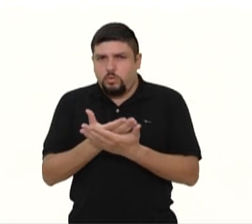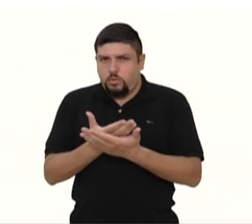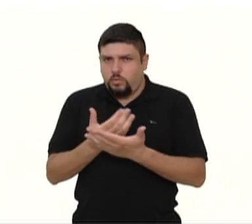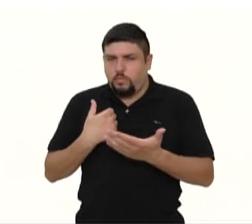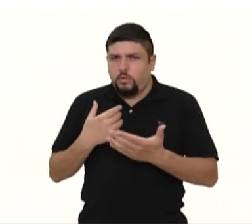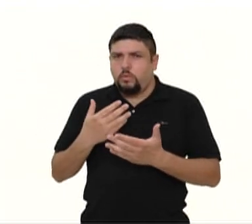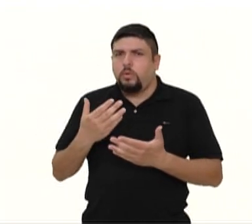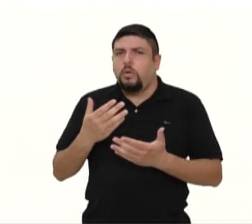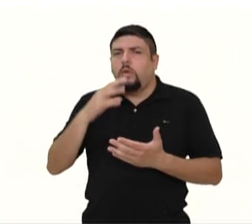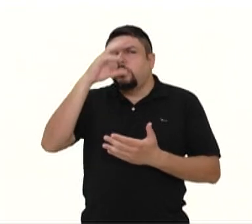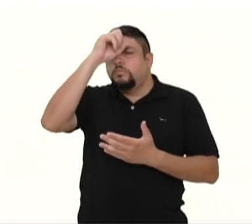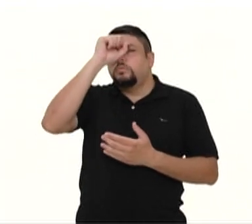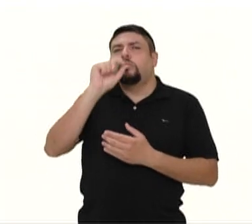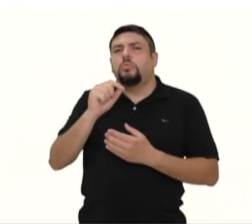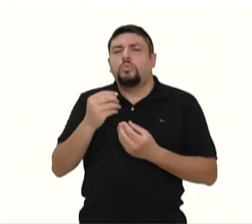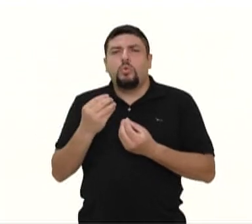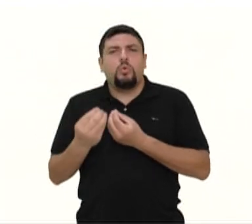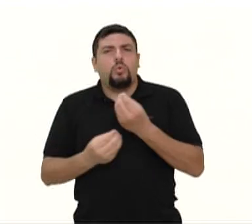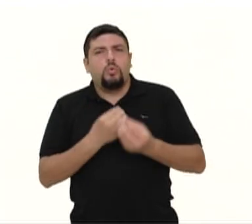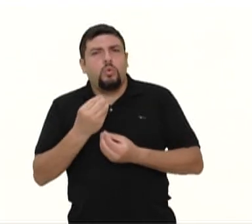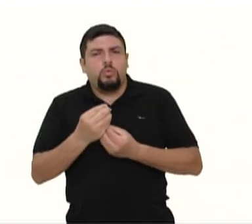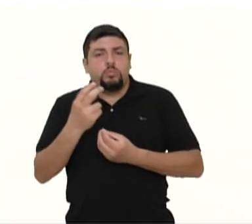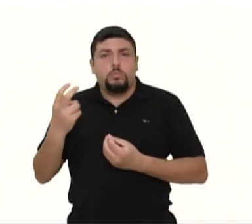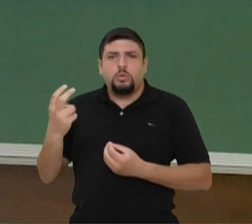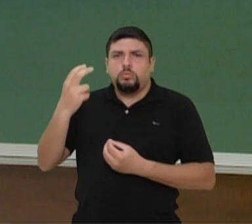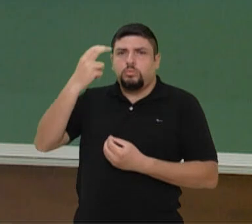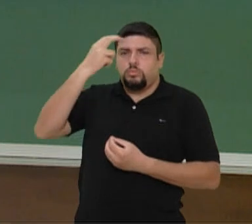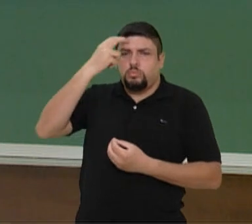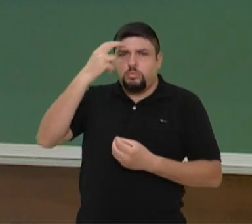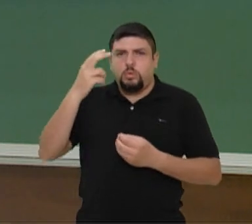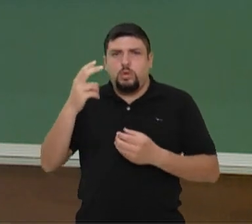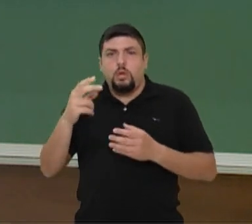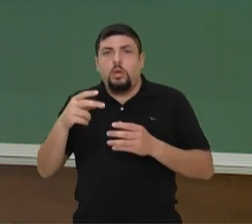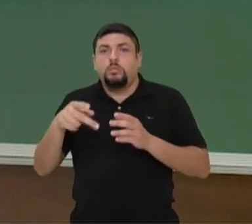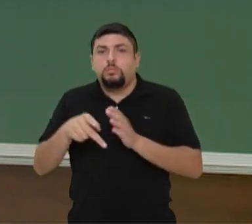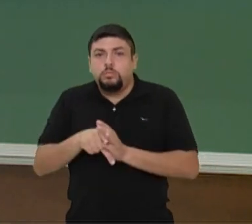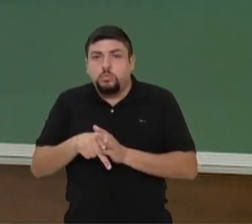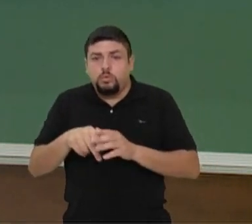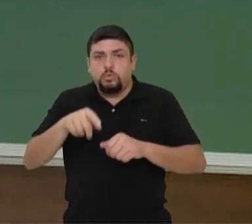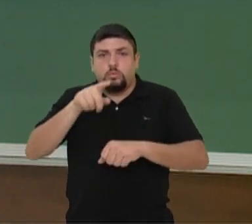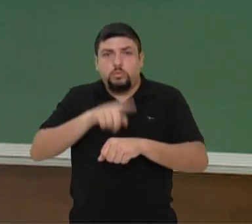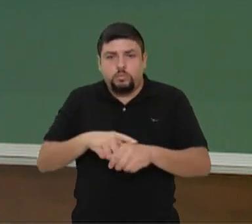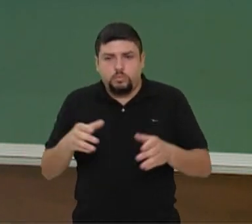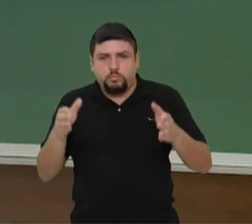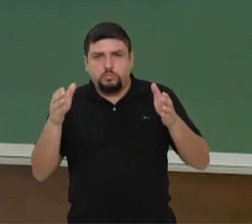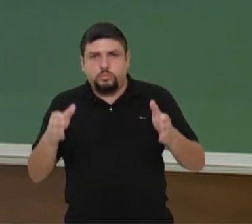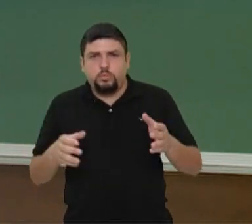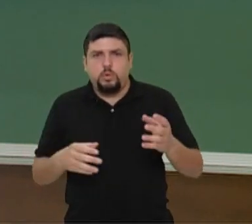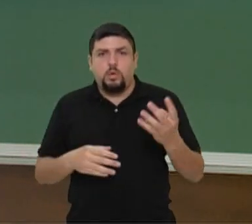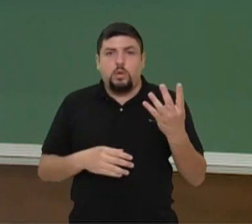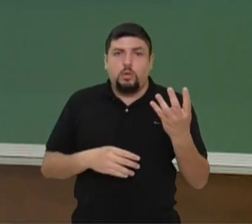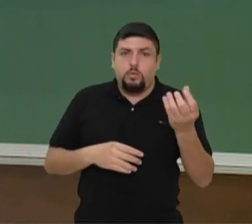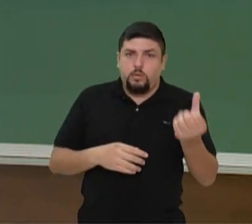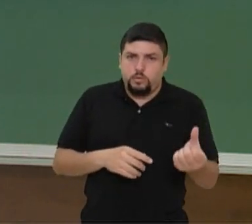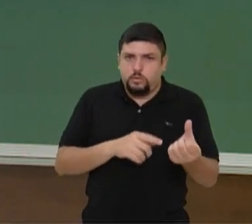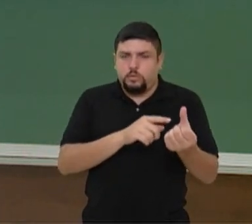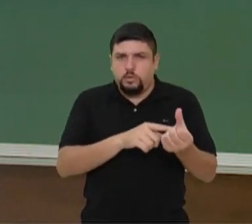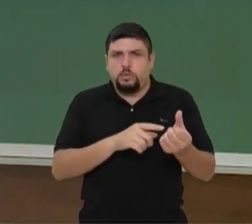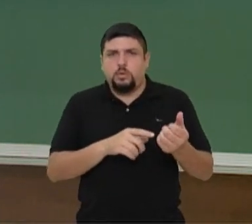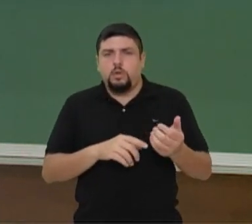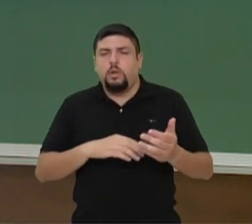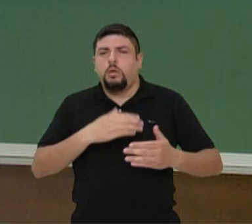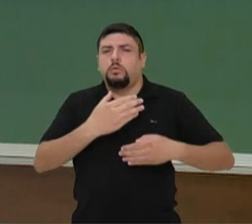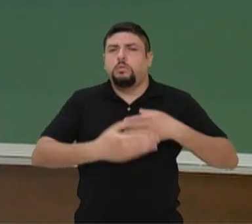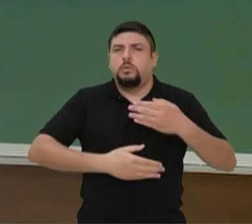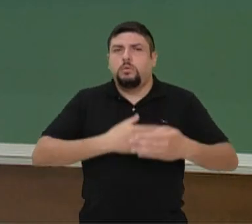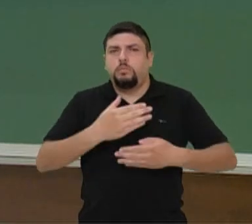aspectos culturais da fase entre o final do período do Vargas, em 46, e a Revolução, o golpe